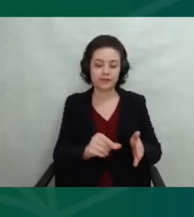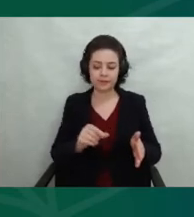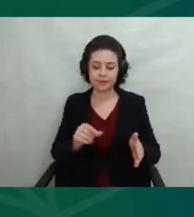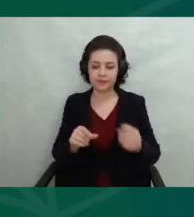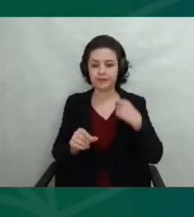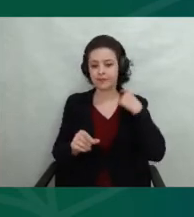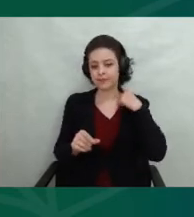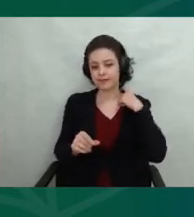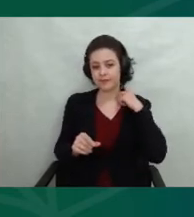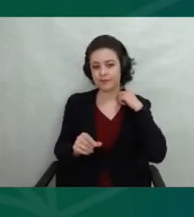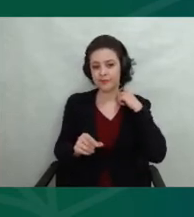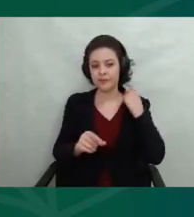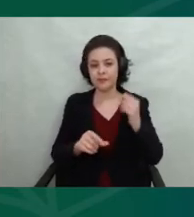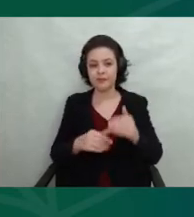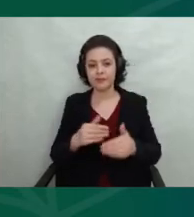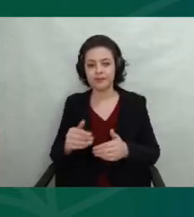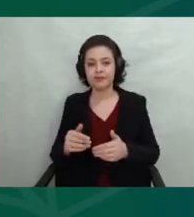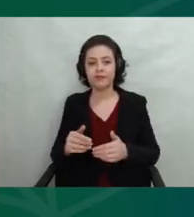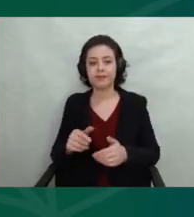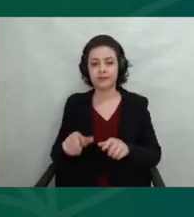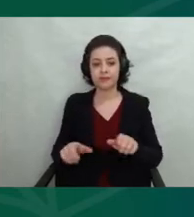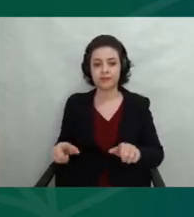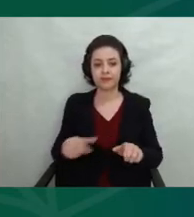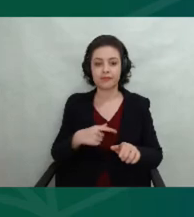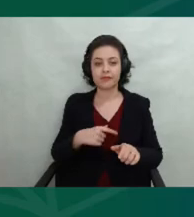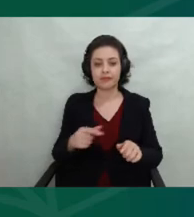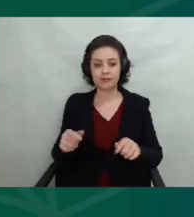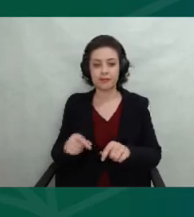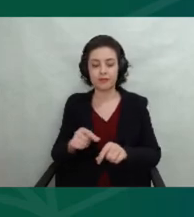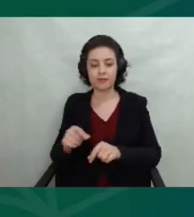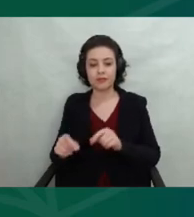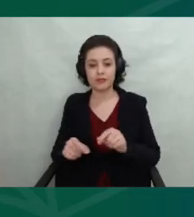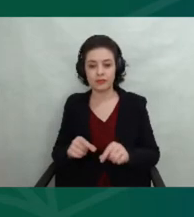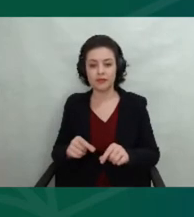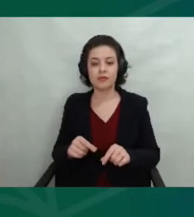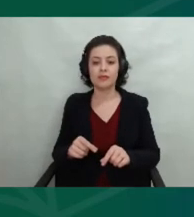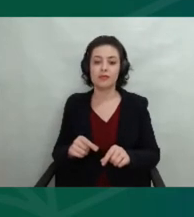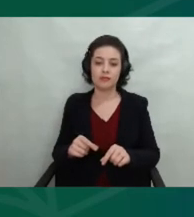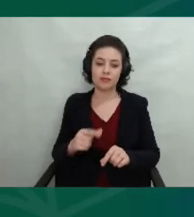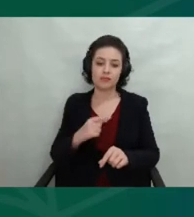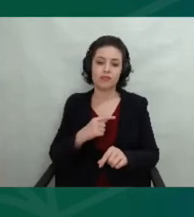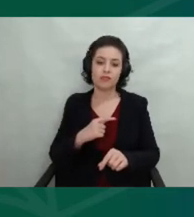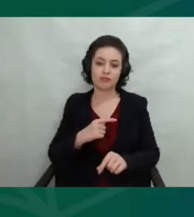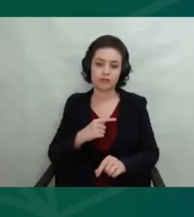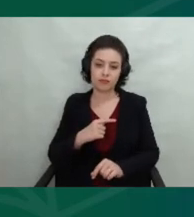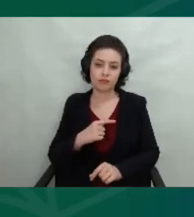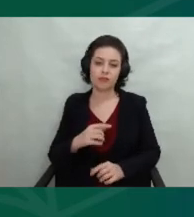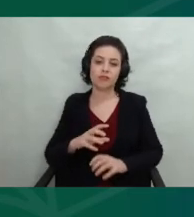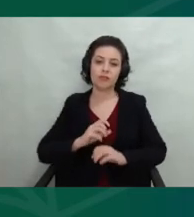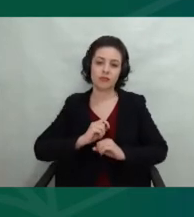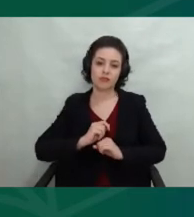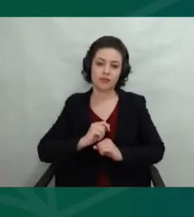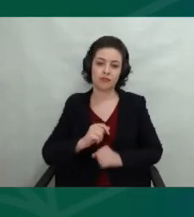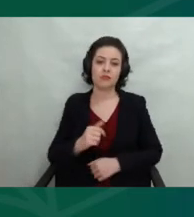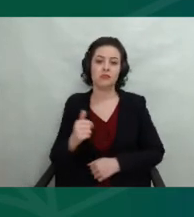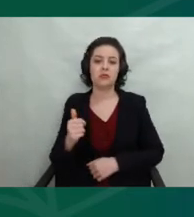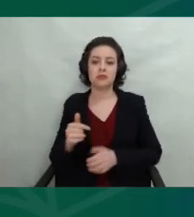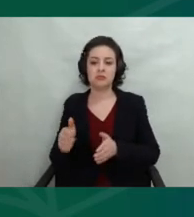efluente apresentavam potencial carcinogênico. Então, isso foi a primeira conclusão, e que